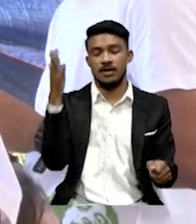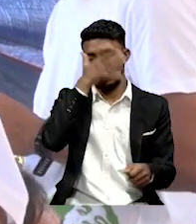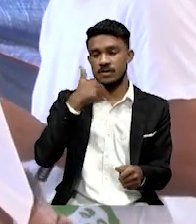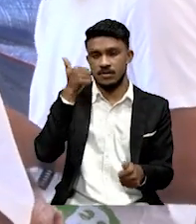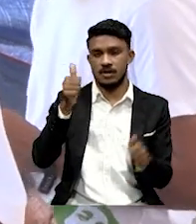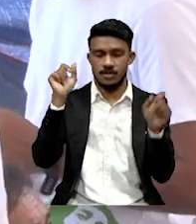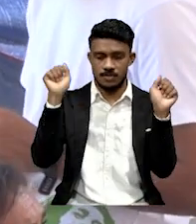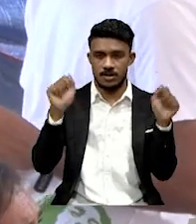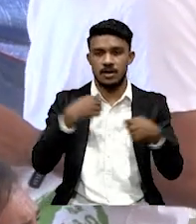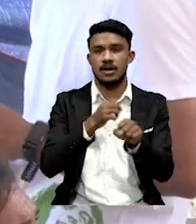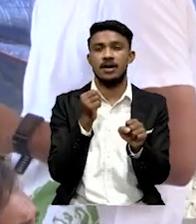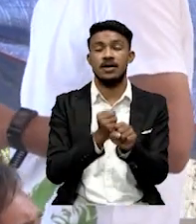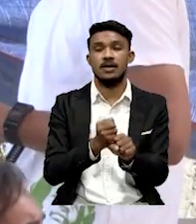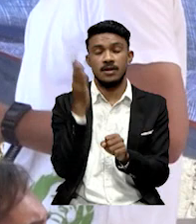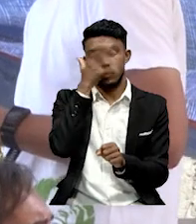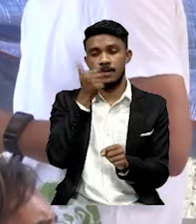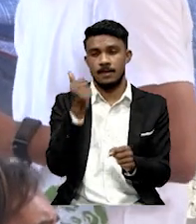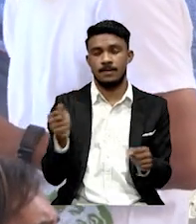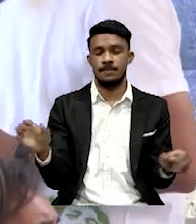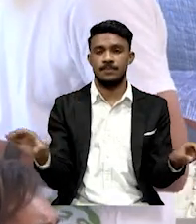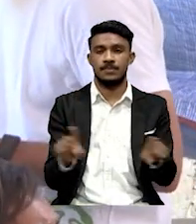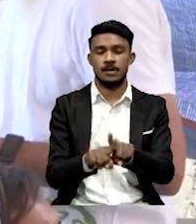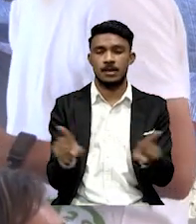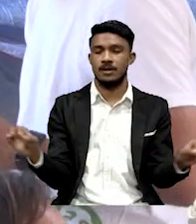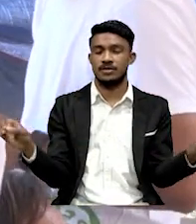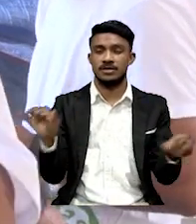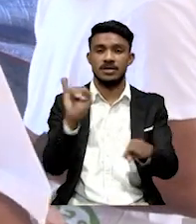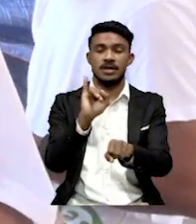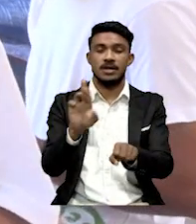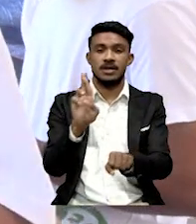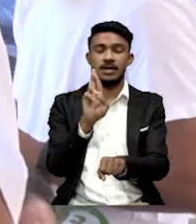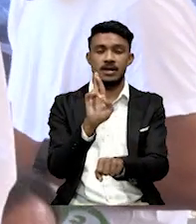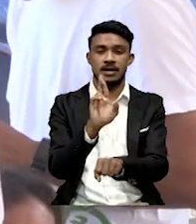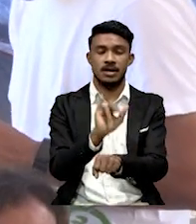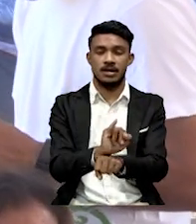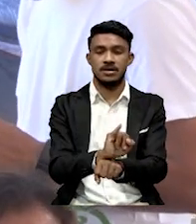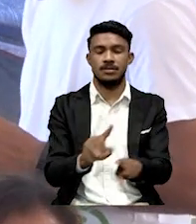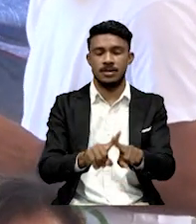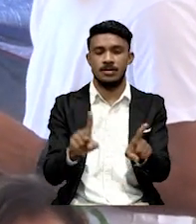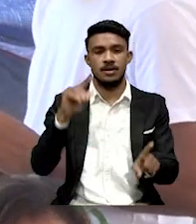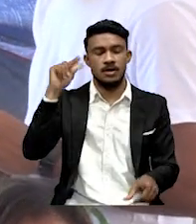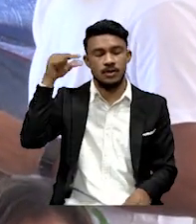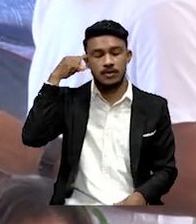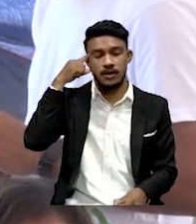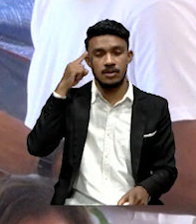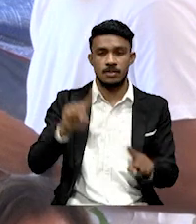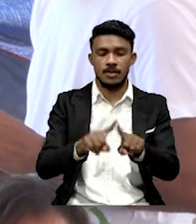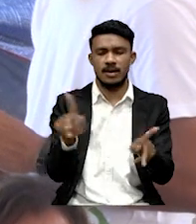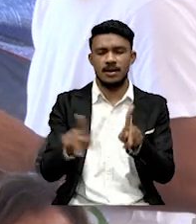retiros. Retiro, os retiros religiosos, retiro acadêmico, retiro governo, é mais,